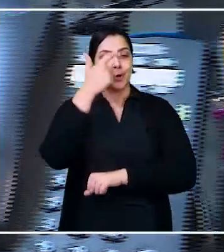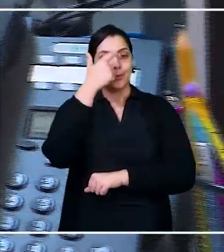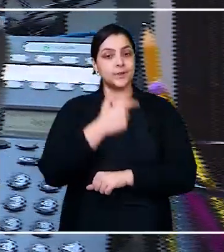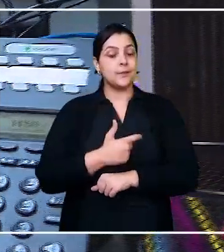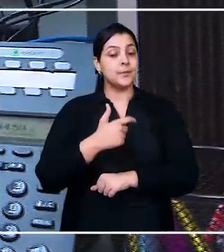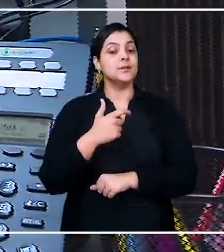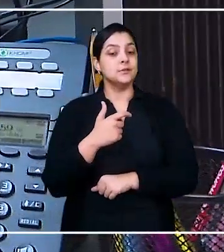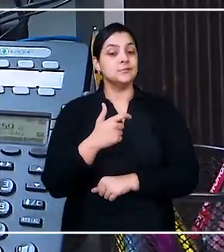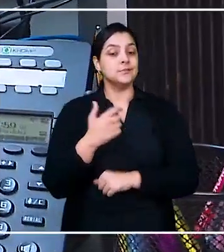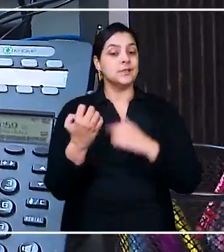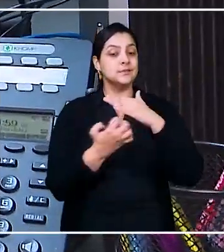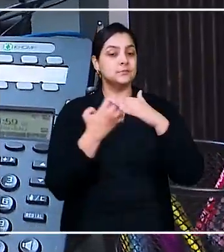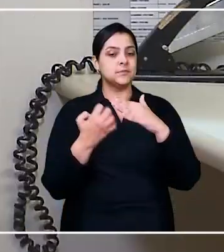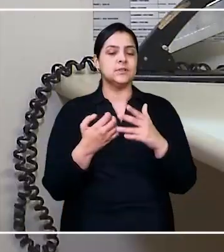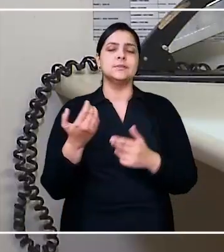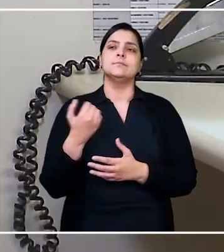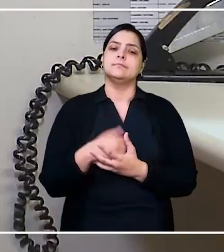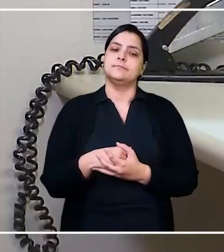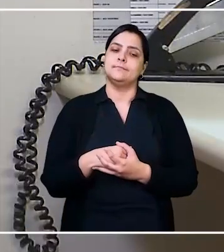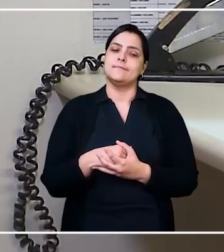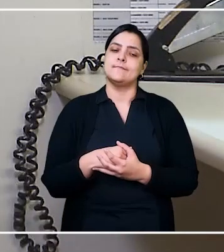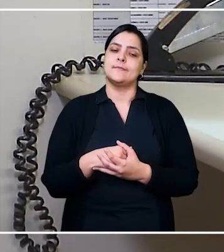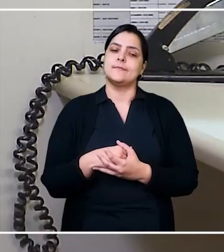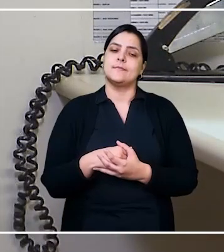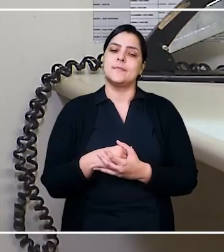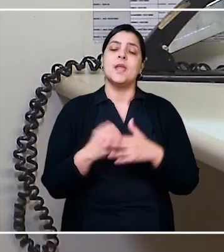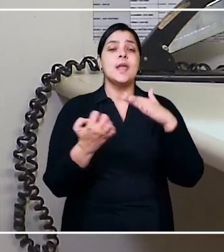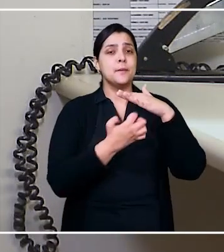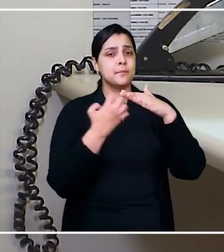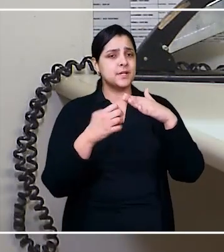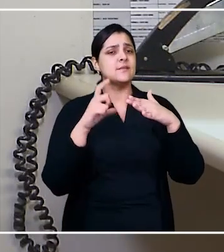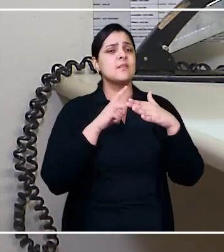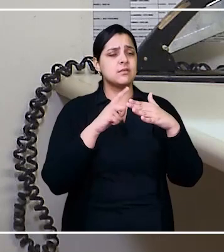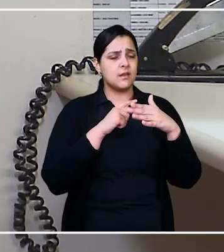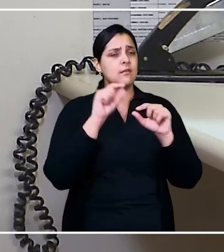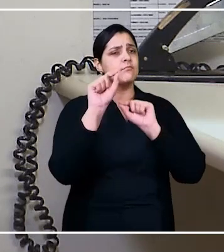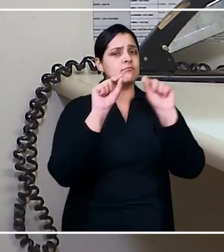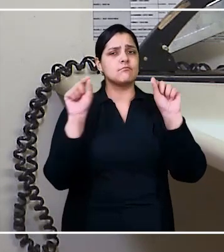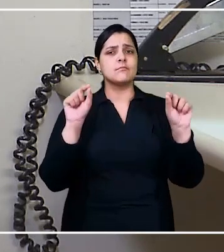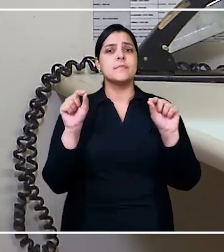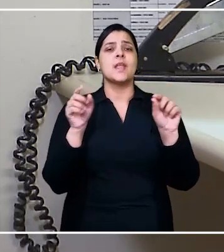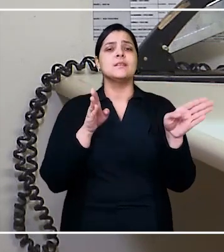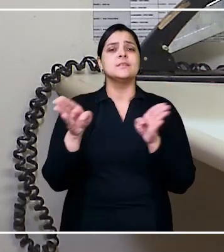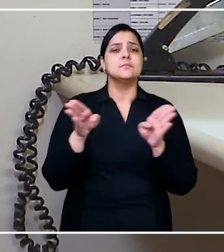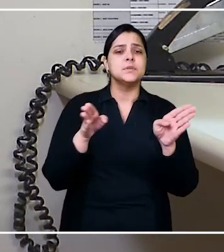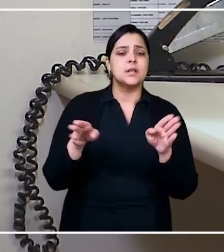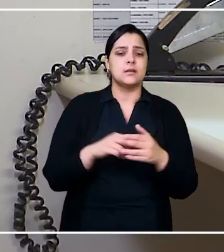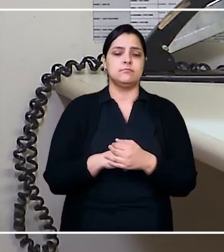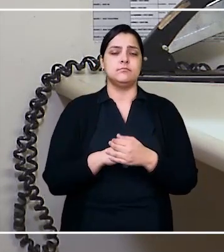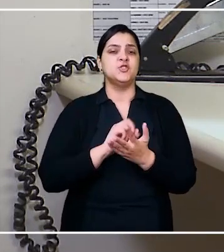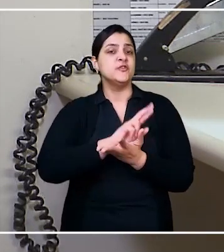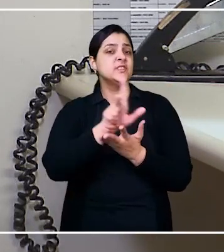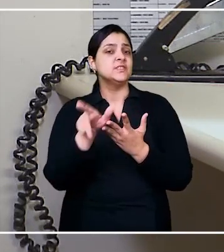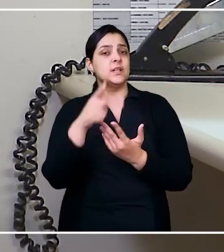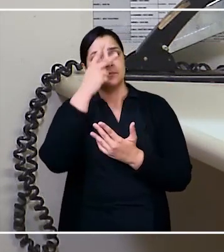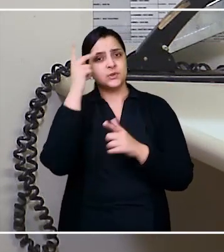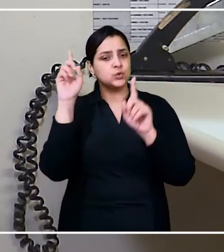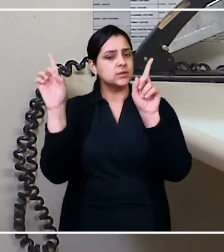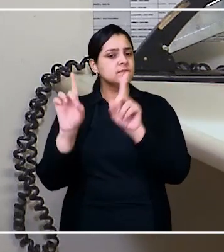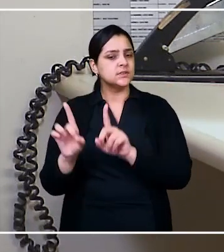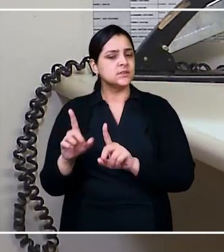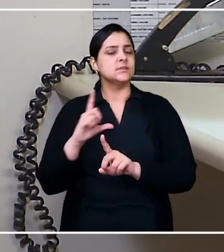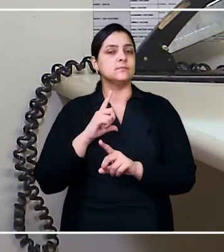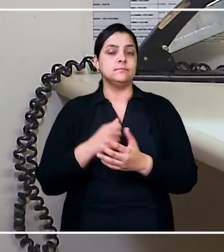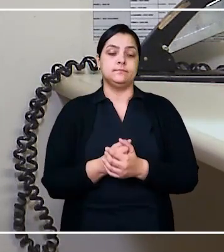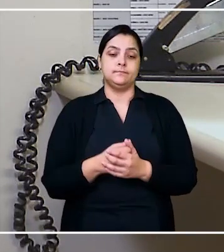no comportamento dos empregadores várias empresas TM um programa de acessibilidade de diversidade para as